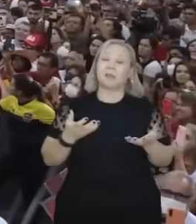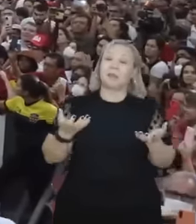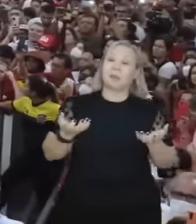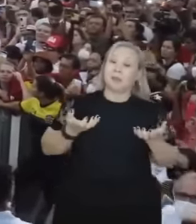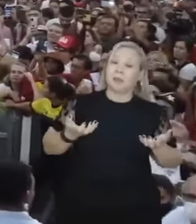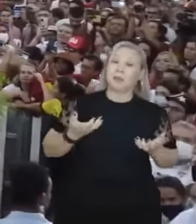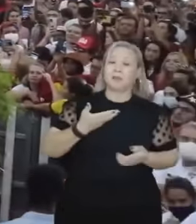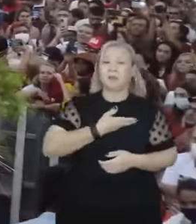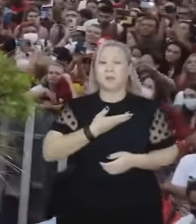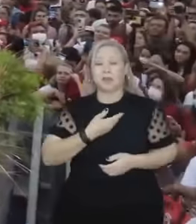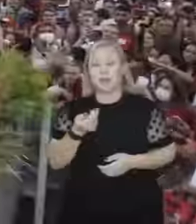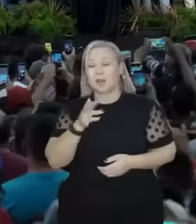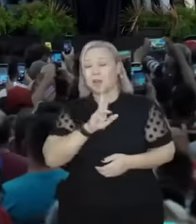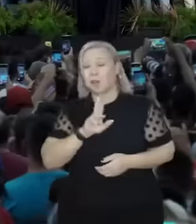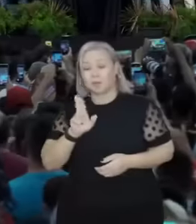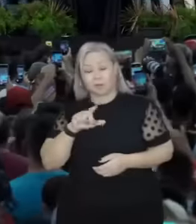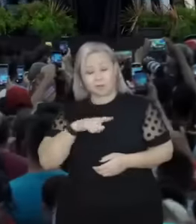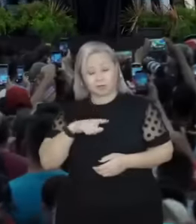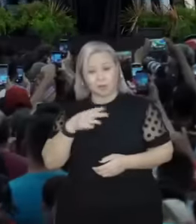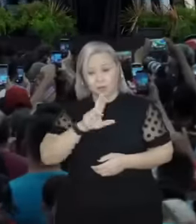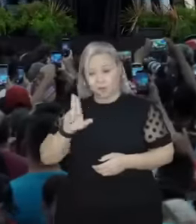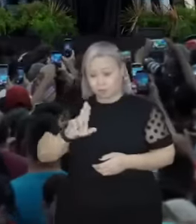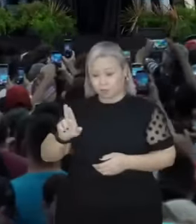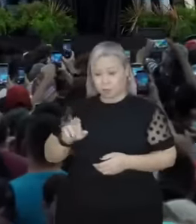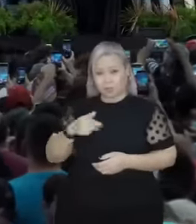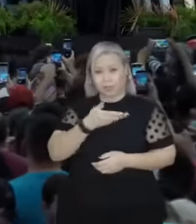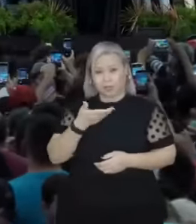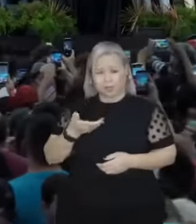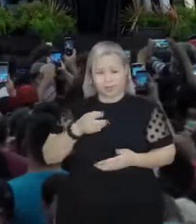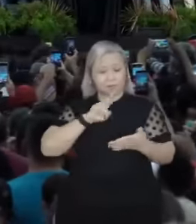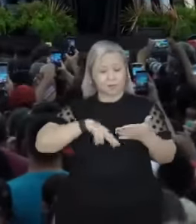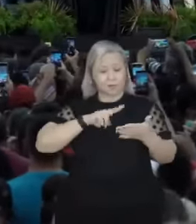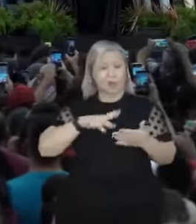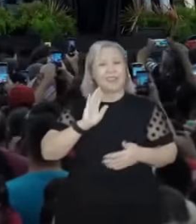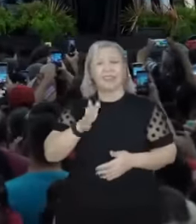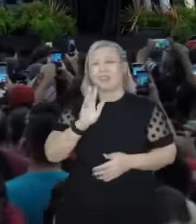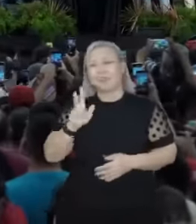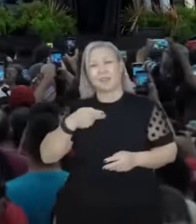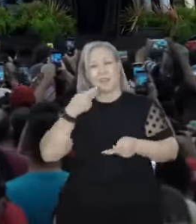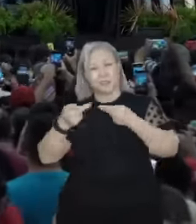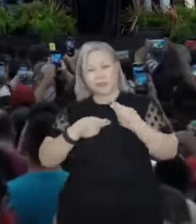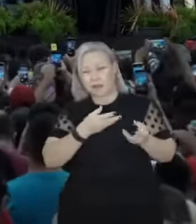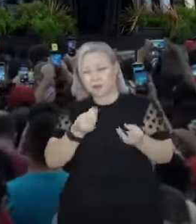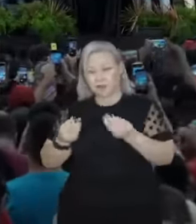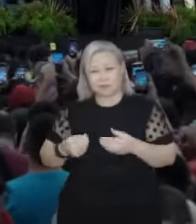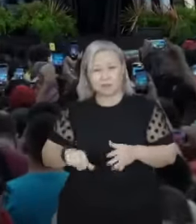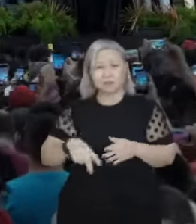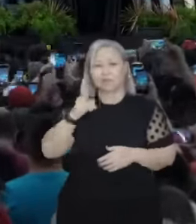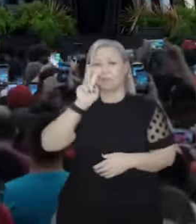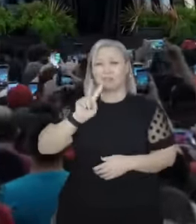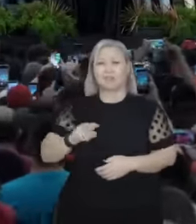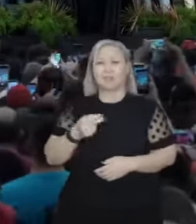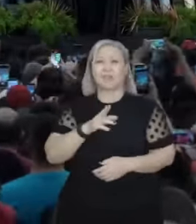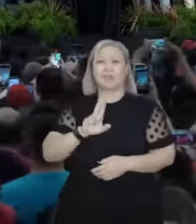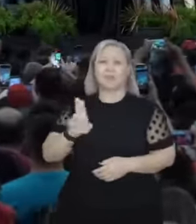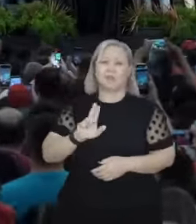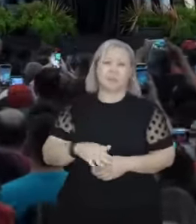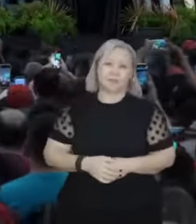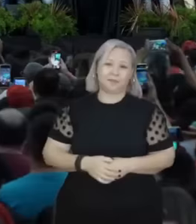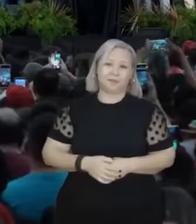ler, porque já foi falado tantas vezes o nome de vocês que vocês vão sair eleitos deputados federais daqui